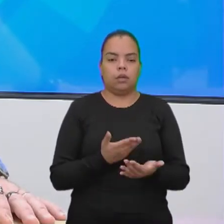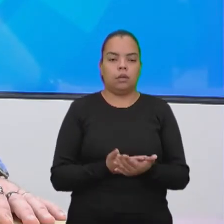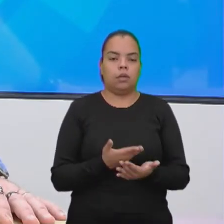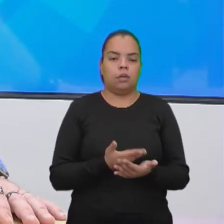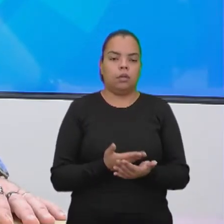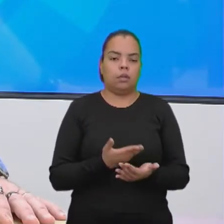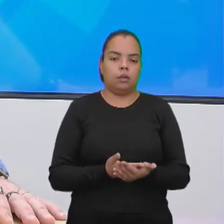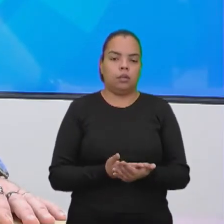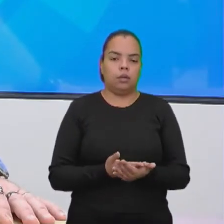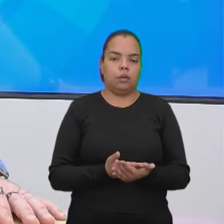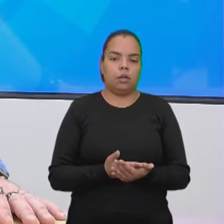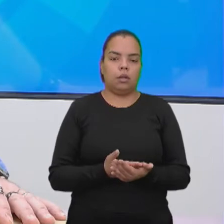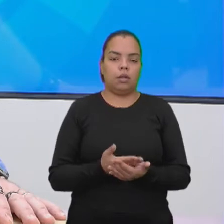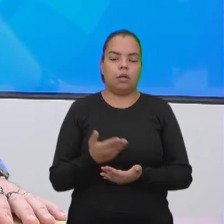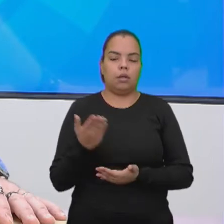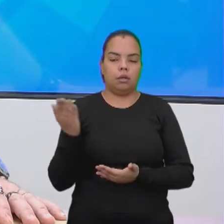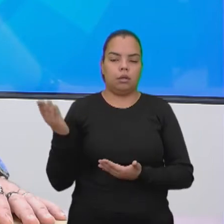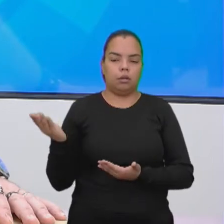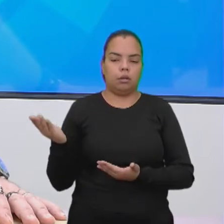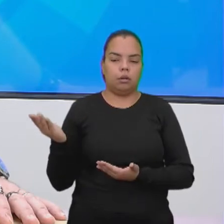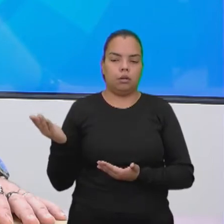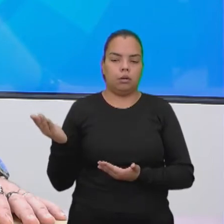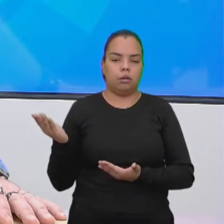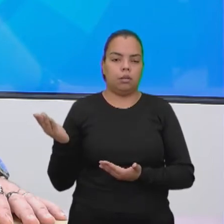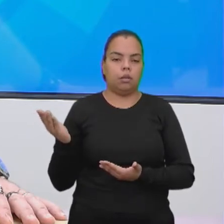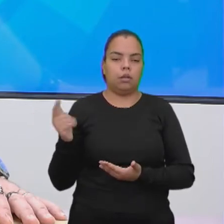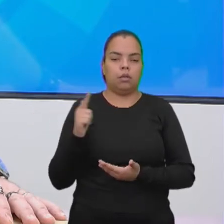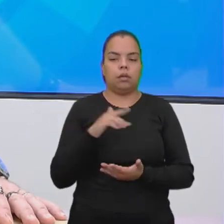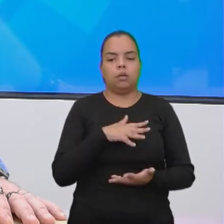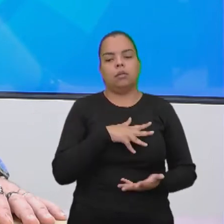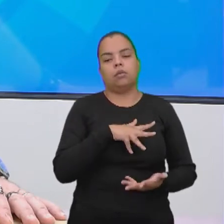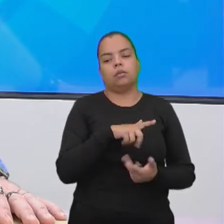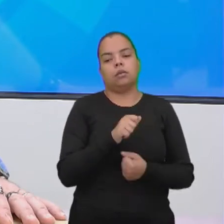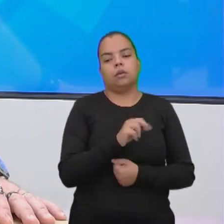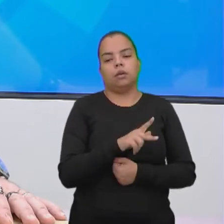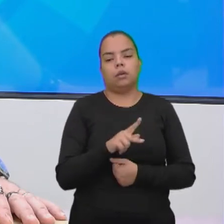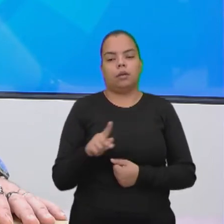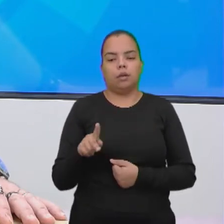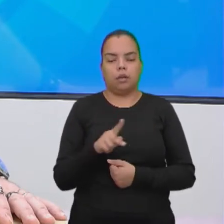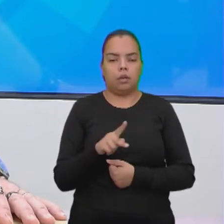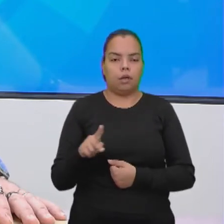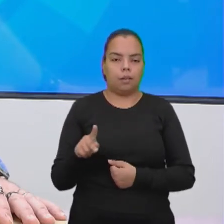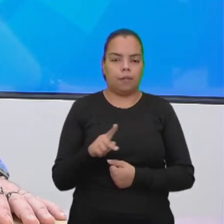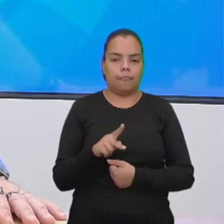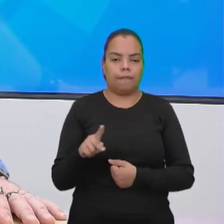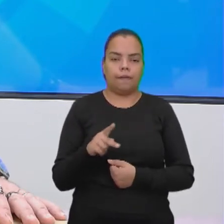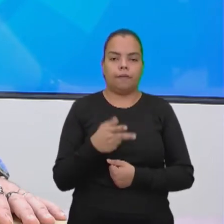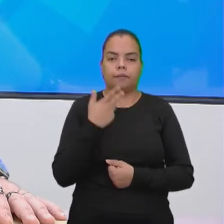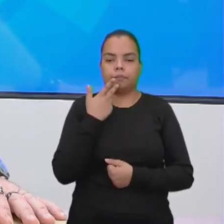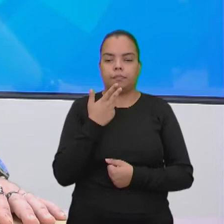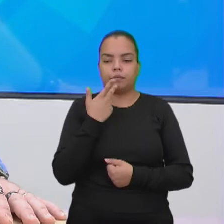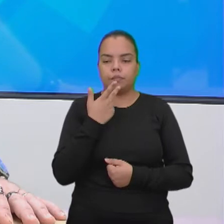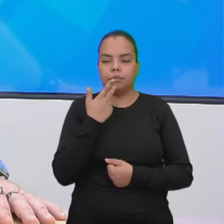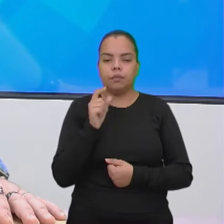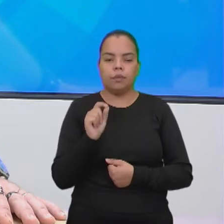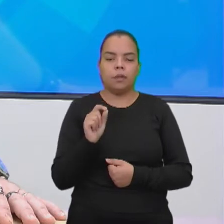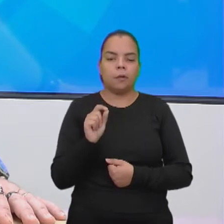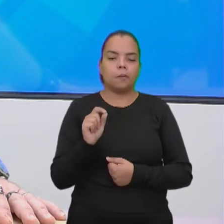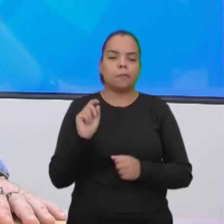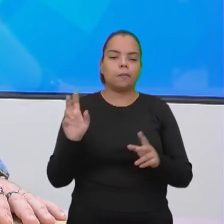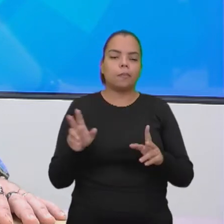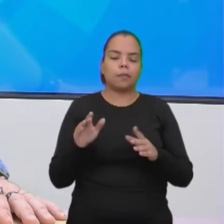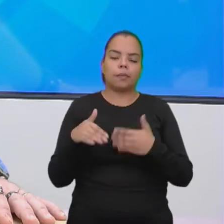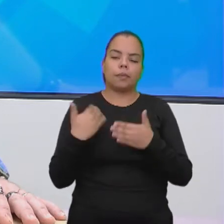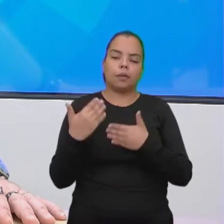né? Comigo aqui, né, professor de Geografia de vocês, falando aí sobre essa evolução aí do processo que